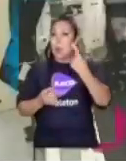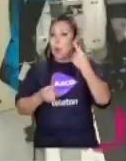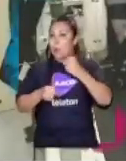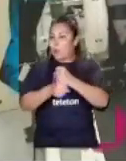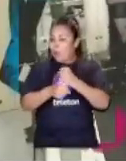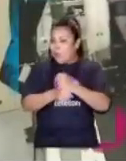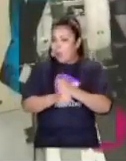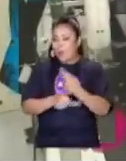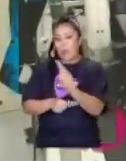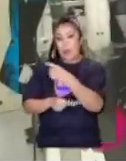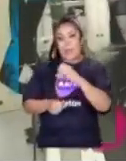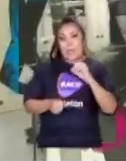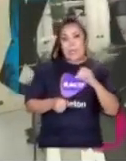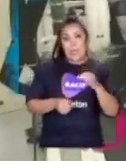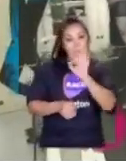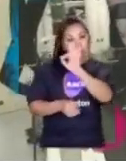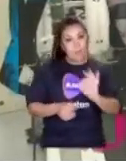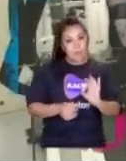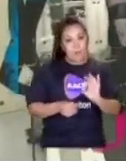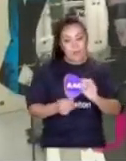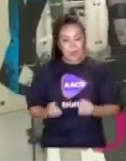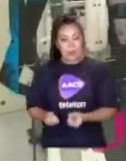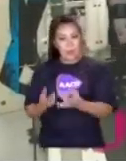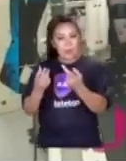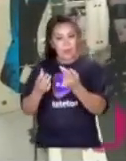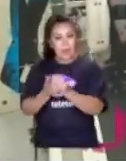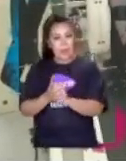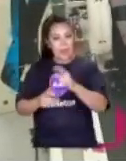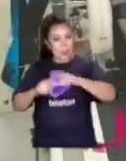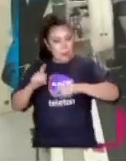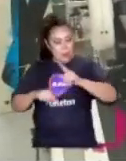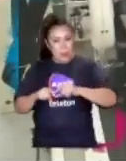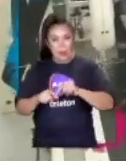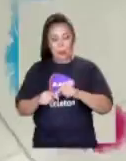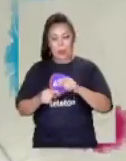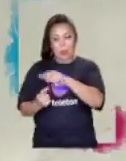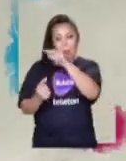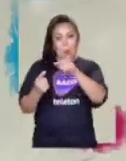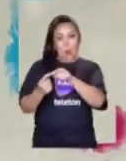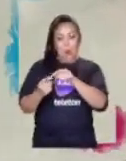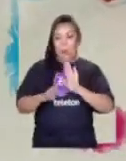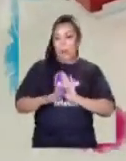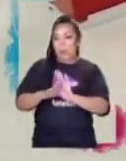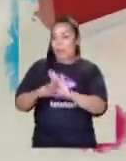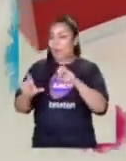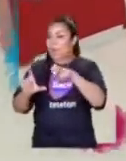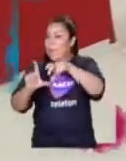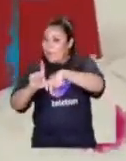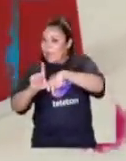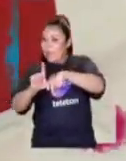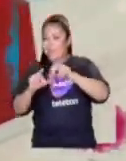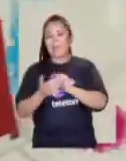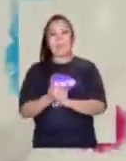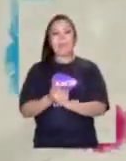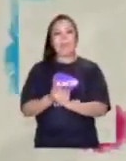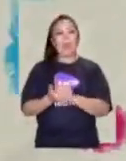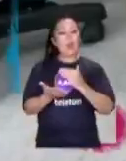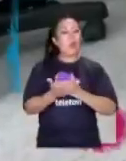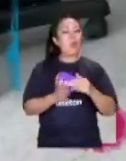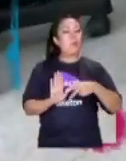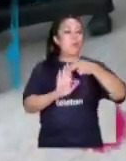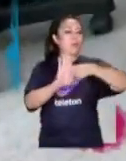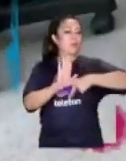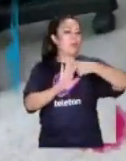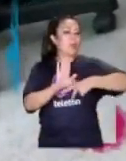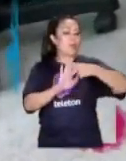ano, 100% das vendas dos kits é destinada integralmente ao Teleton. Foi o início de um projeto que,